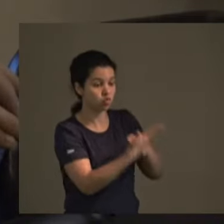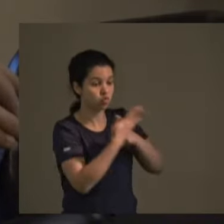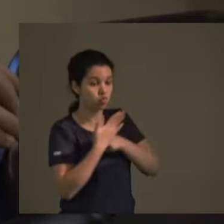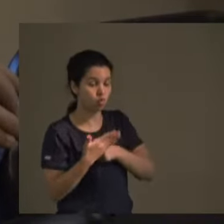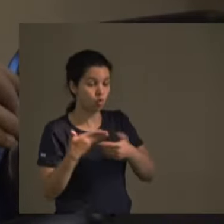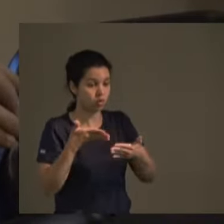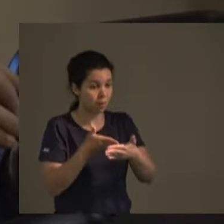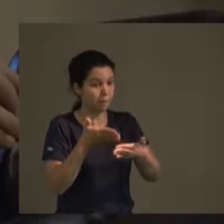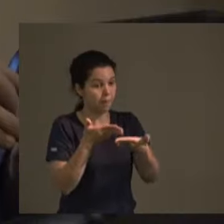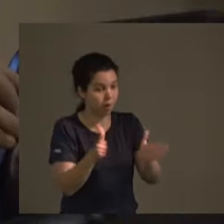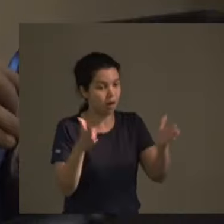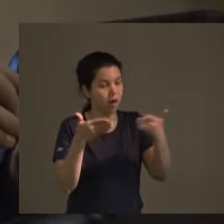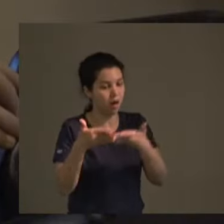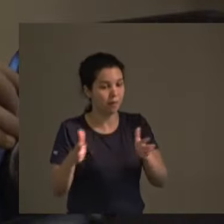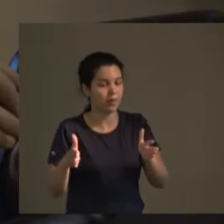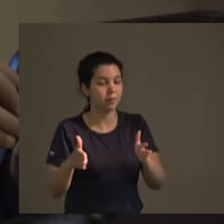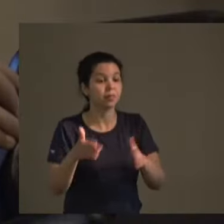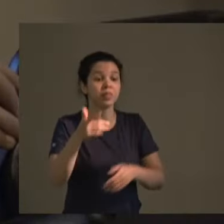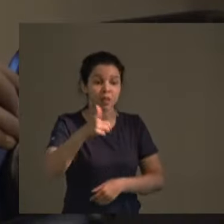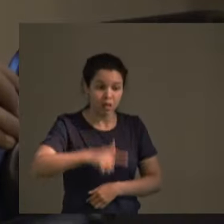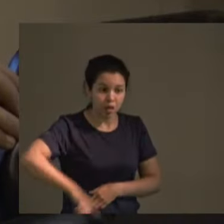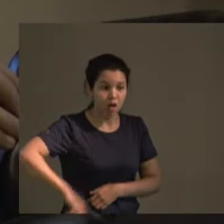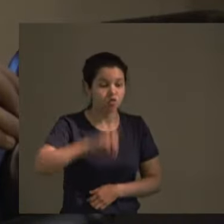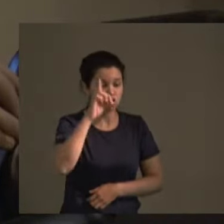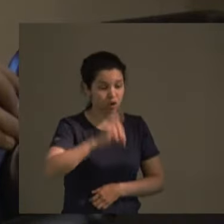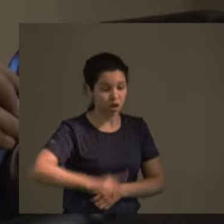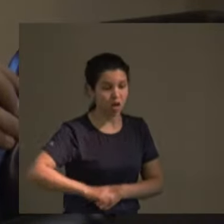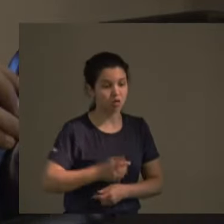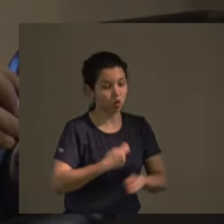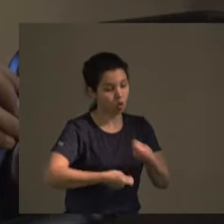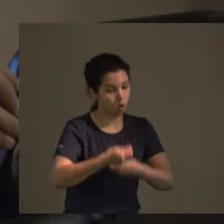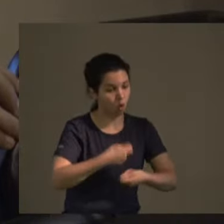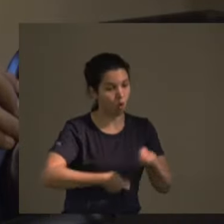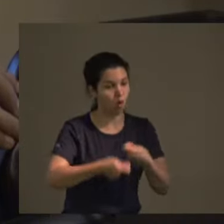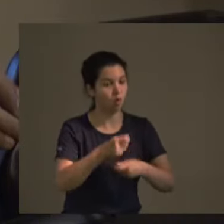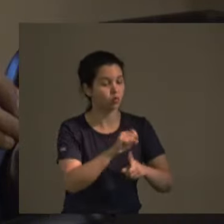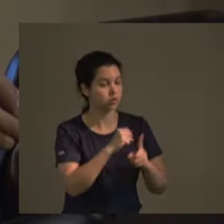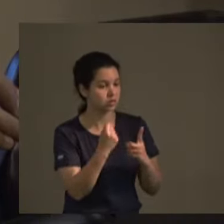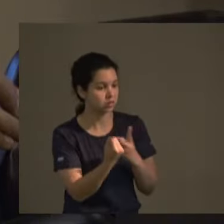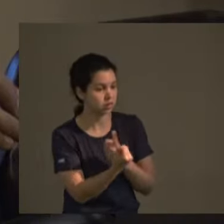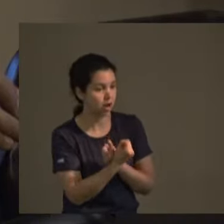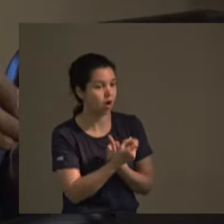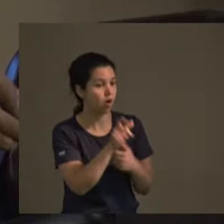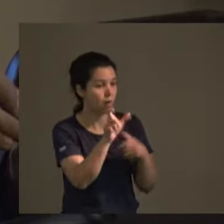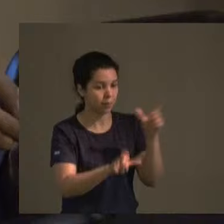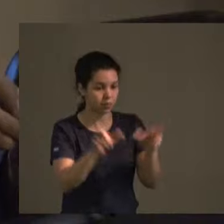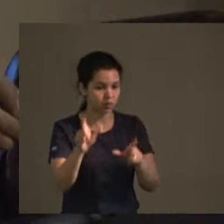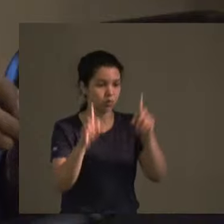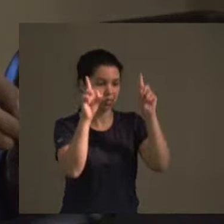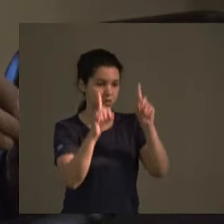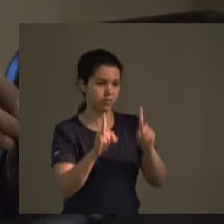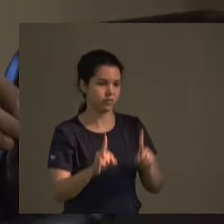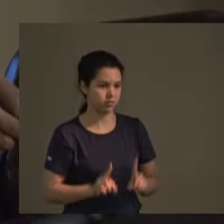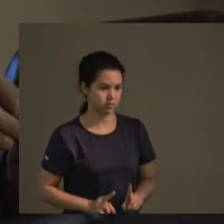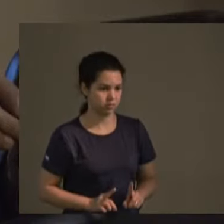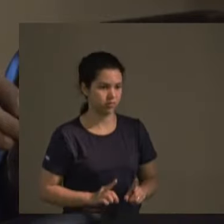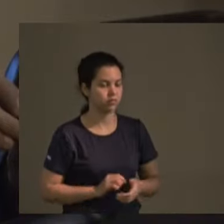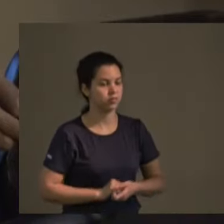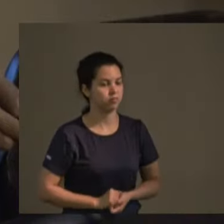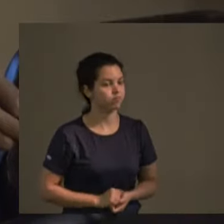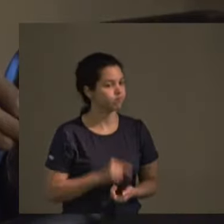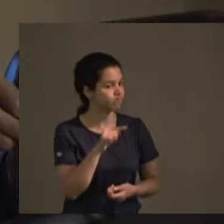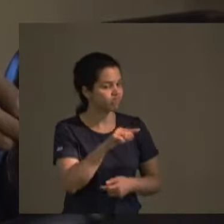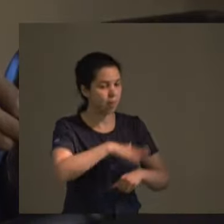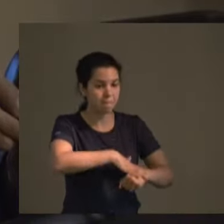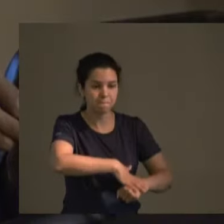também sobre os direitos econômicos, culturais, ambientais, sociais das pessoas com deficiência, que aí é o guarda-chuva maior,